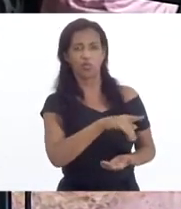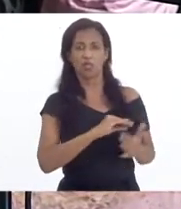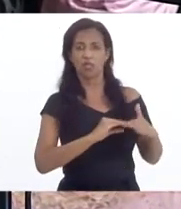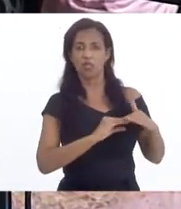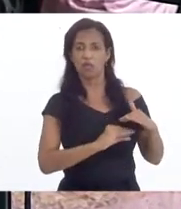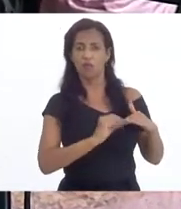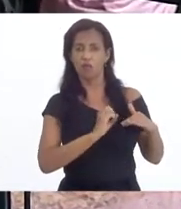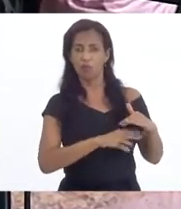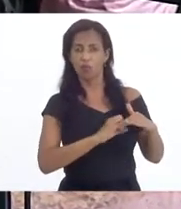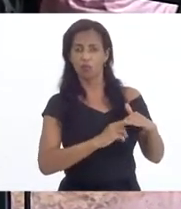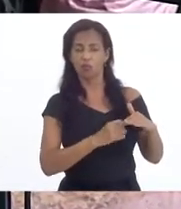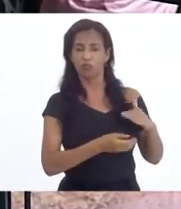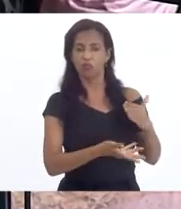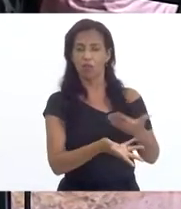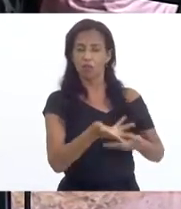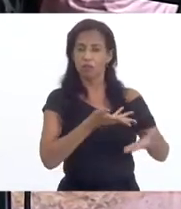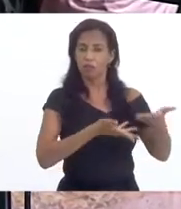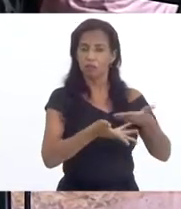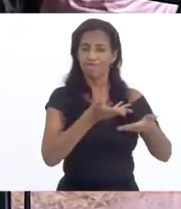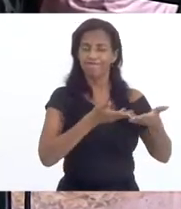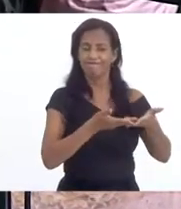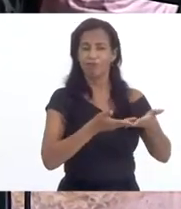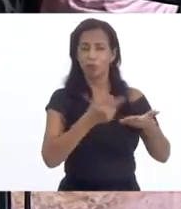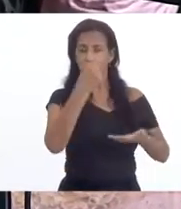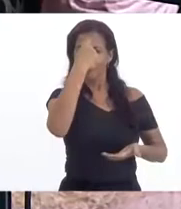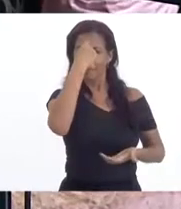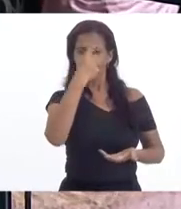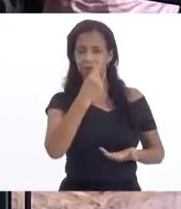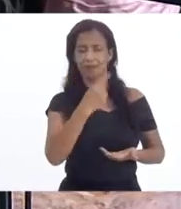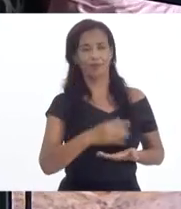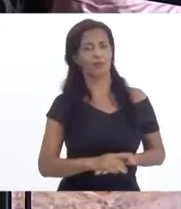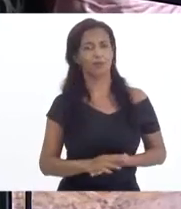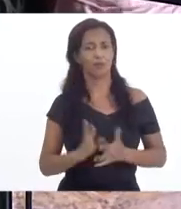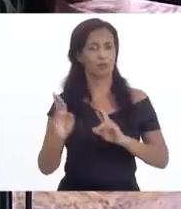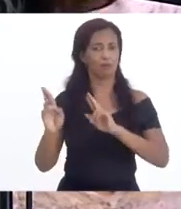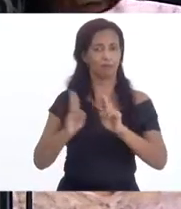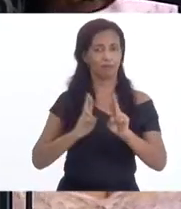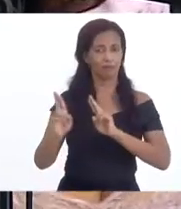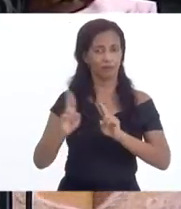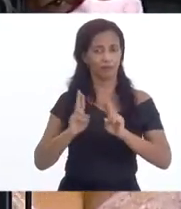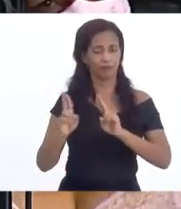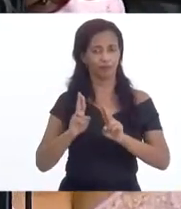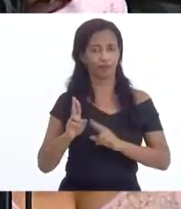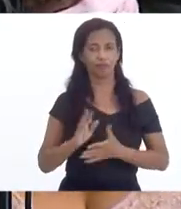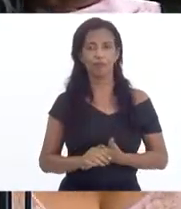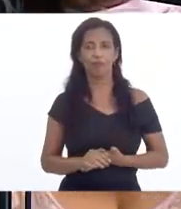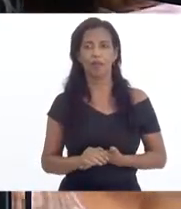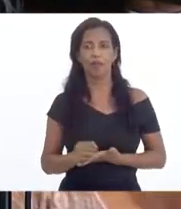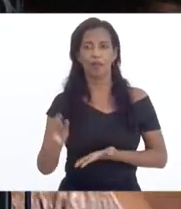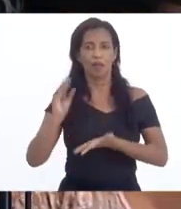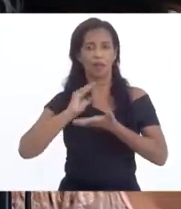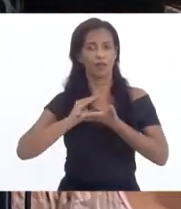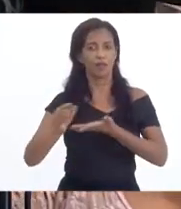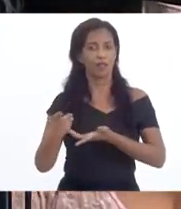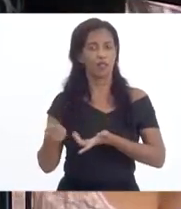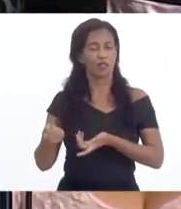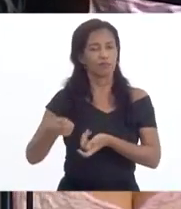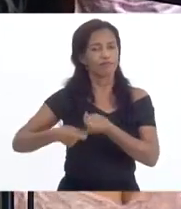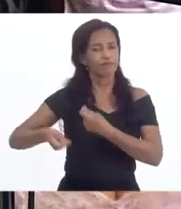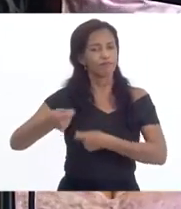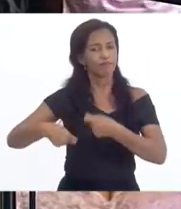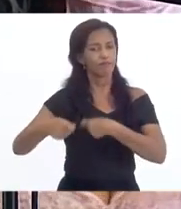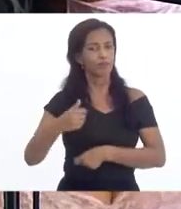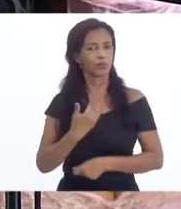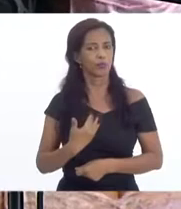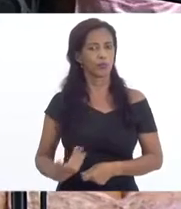vem corroborar, né, com o que nós pensamos em relação às finanças e à administração pública, que